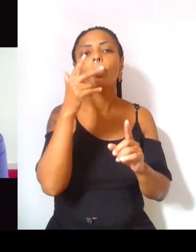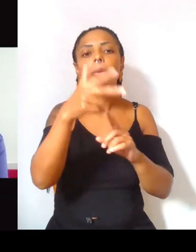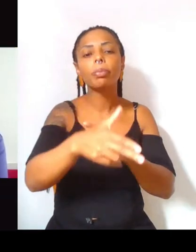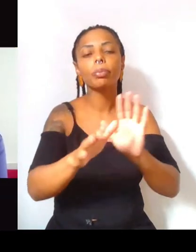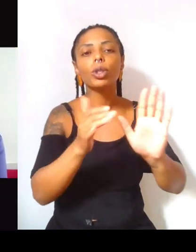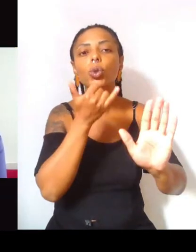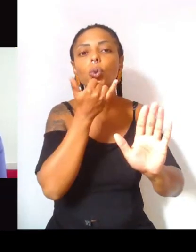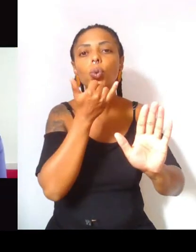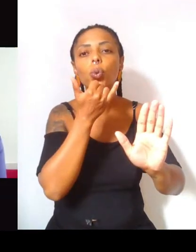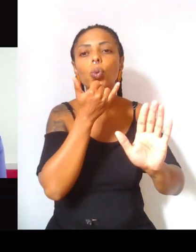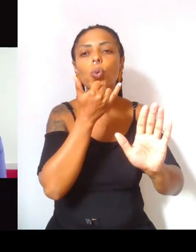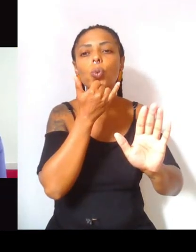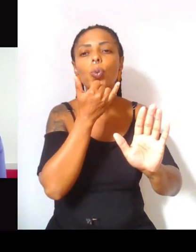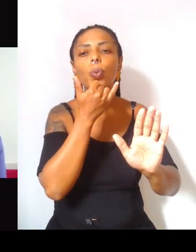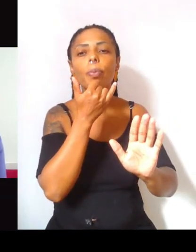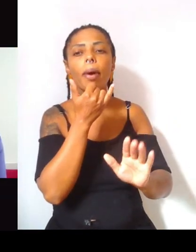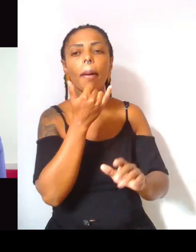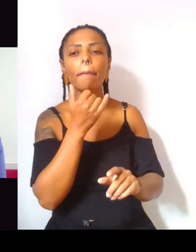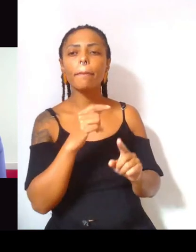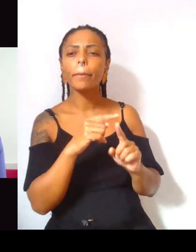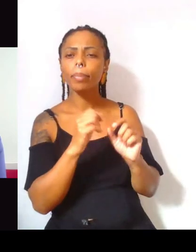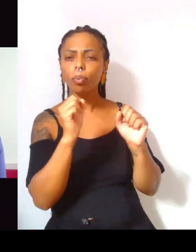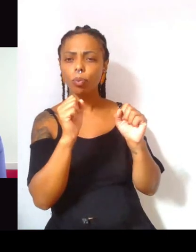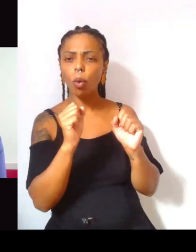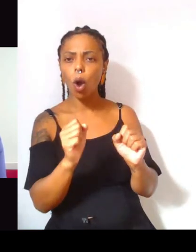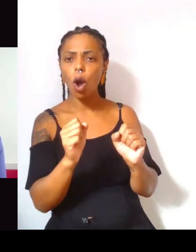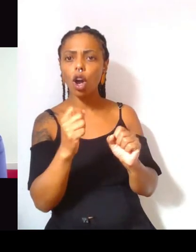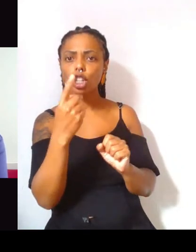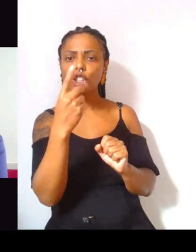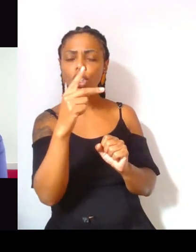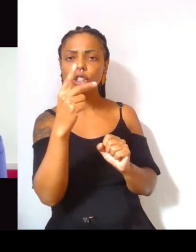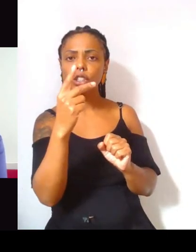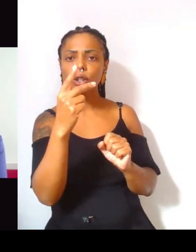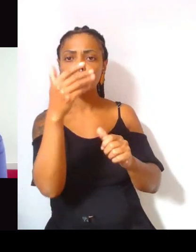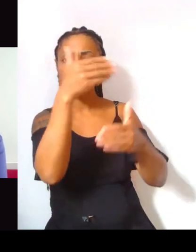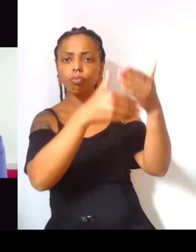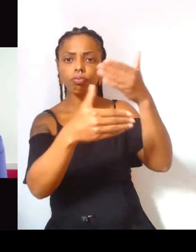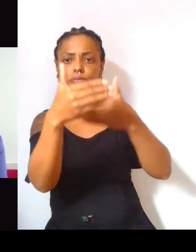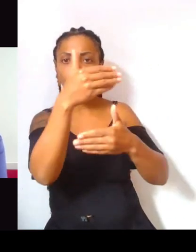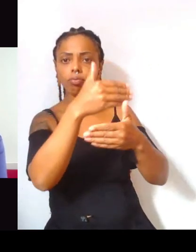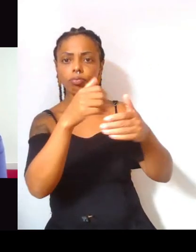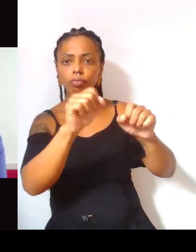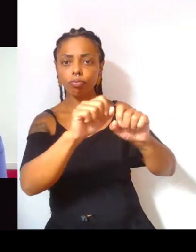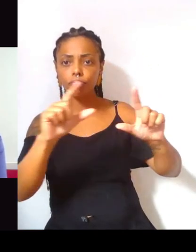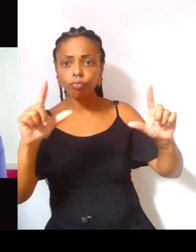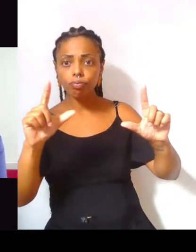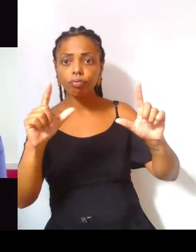você poderia compartilhar sua apresentação por favor mostrar as imagens